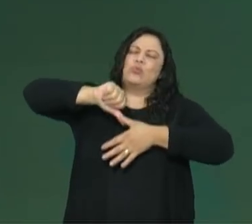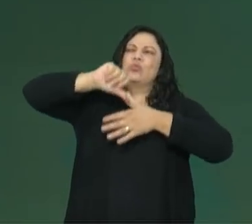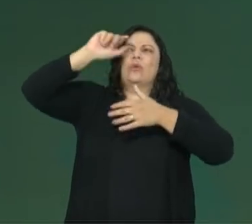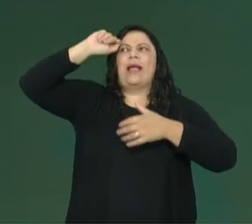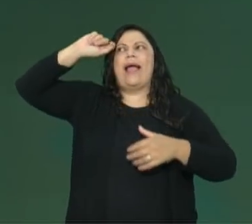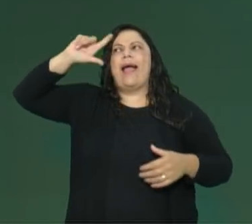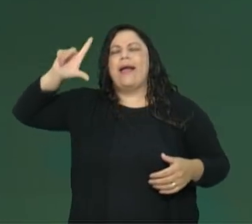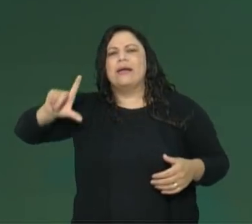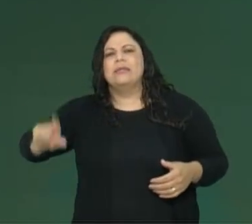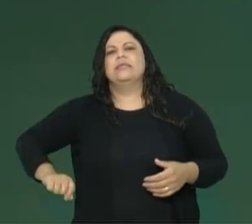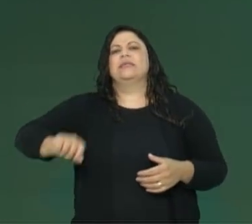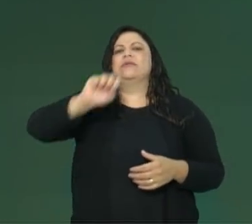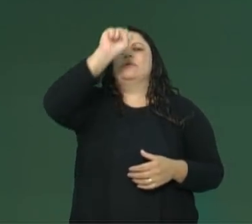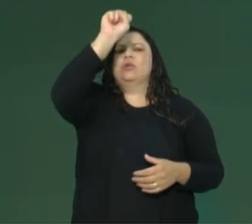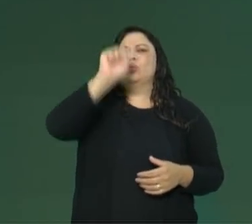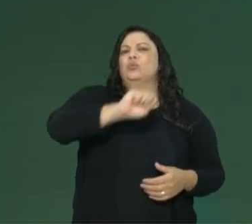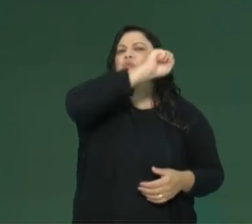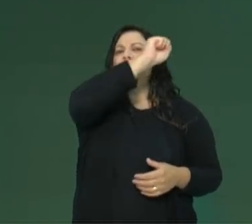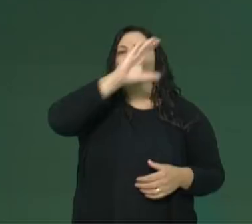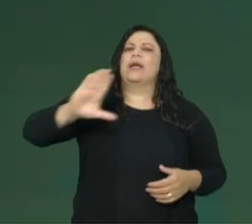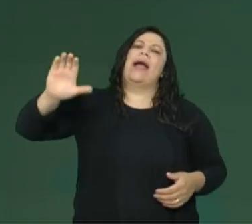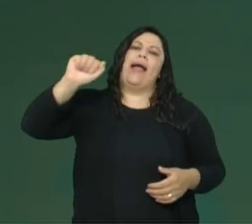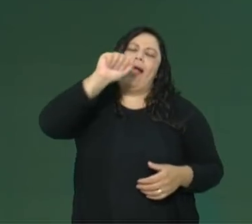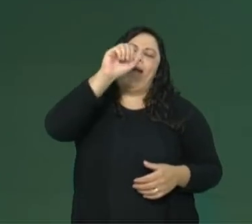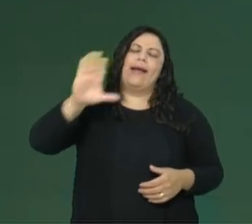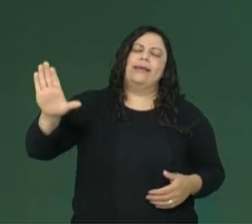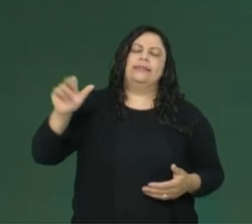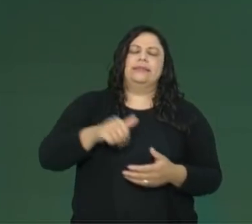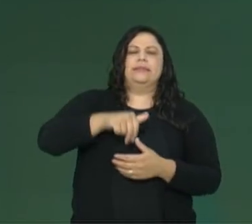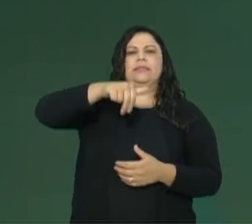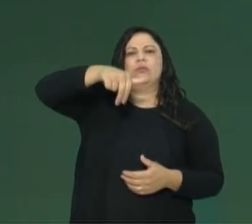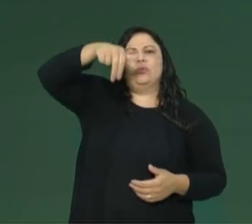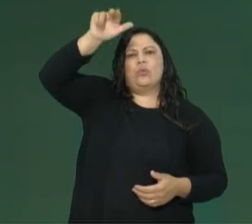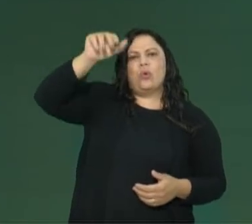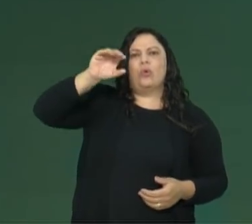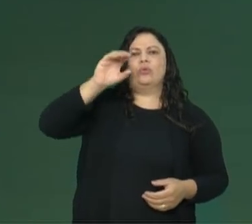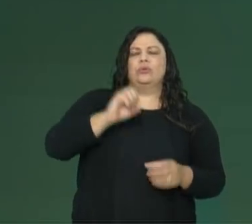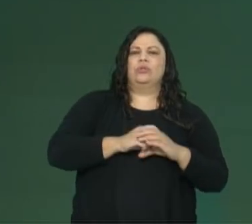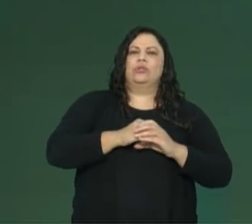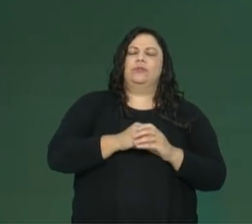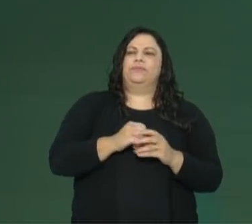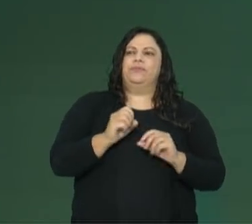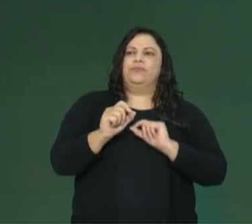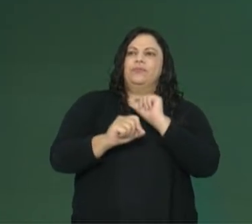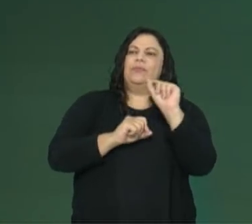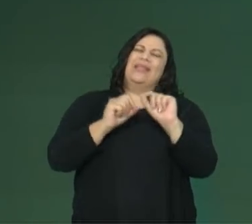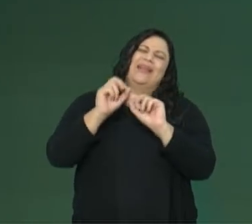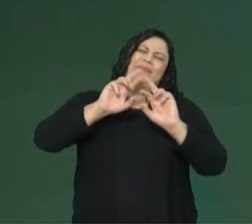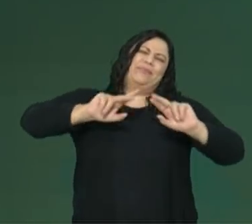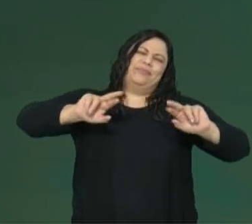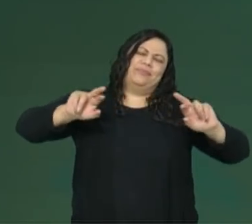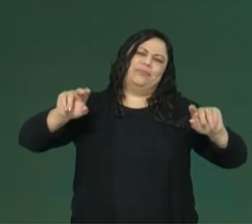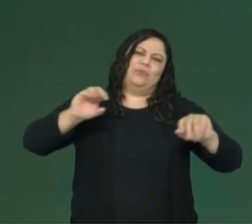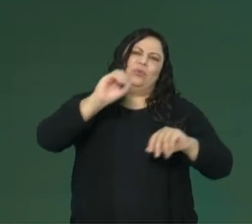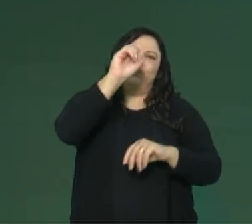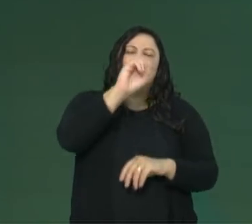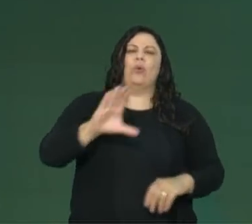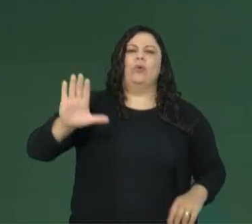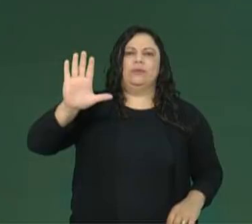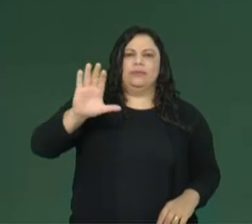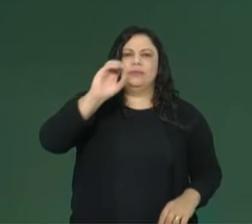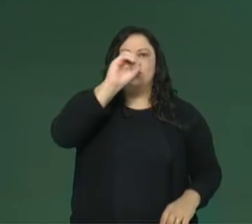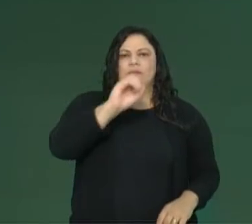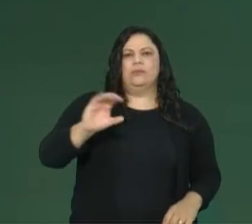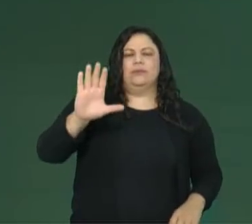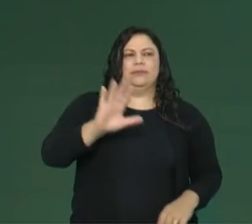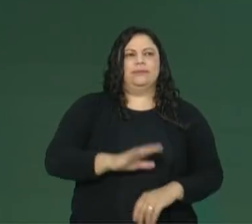da Ásia, um pouco do norte da Oceania, tudo região com floresta tropical, tem esse mosquito, portanto, pode ter